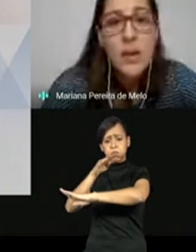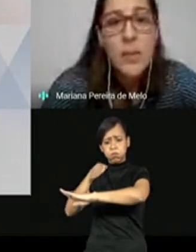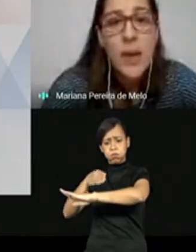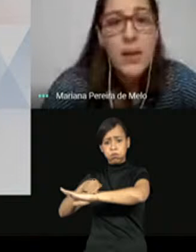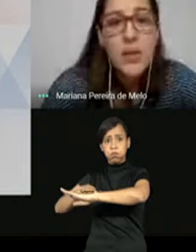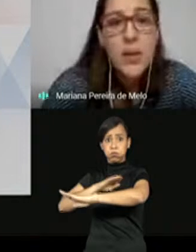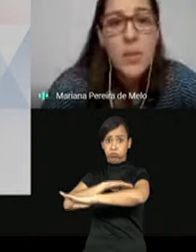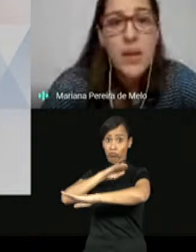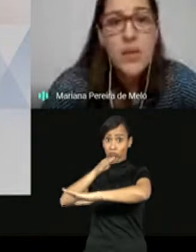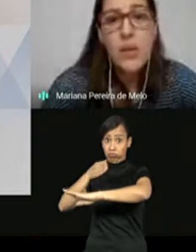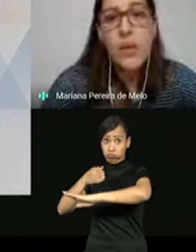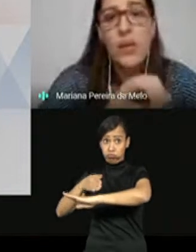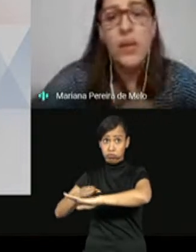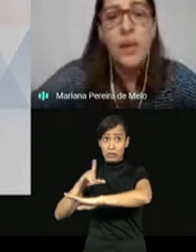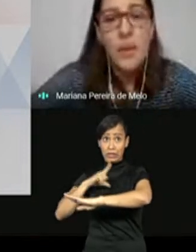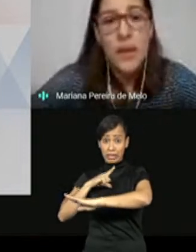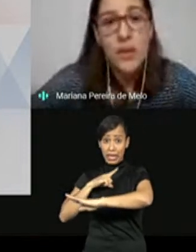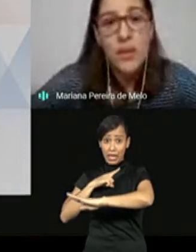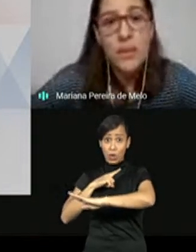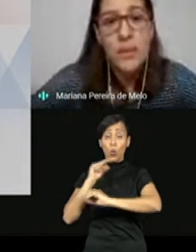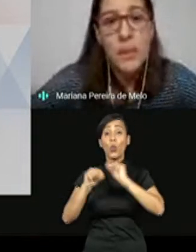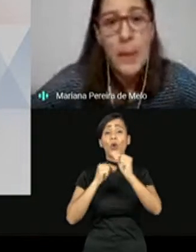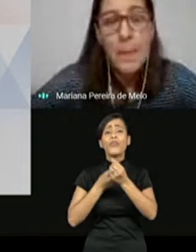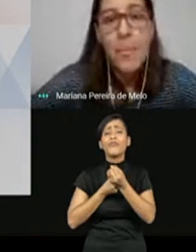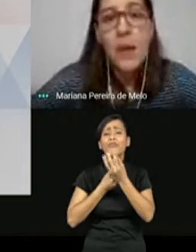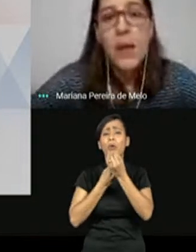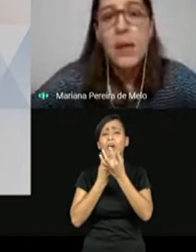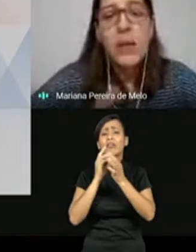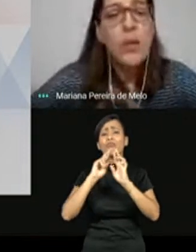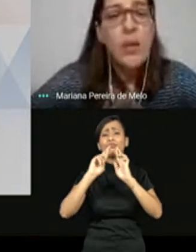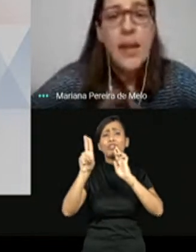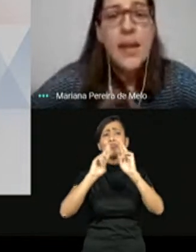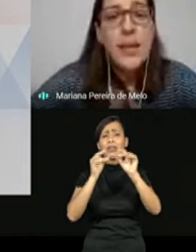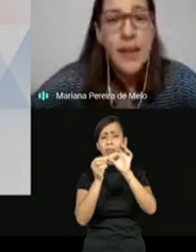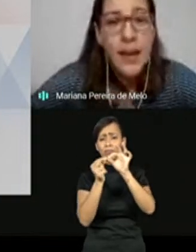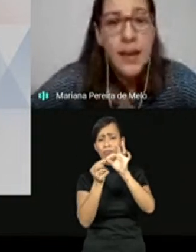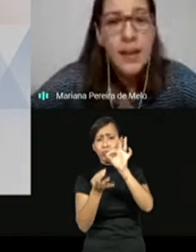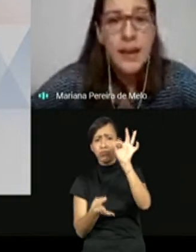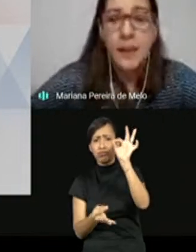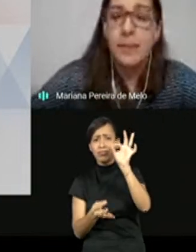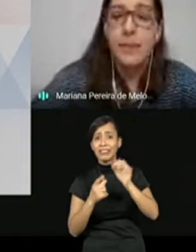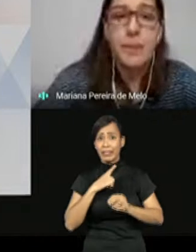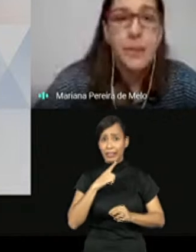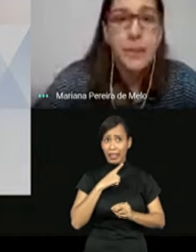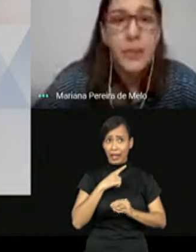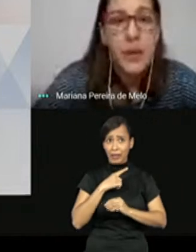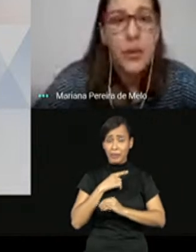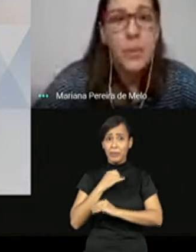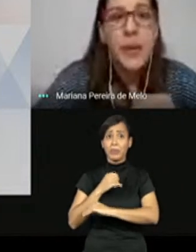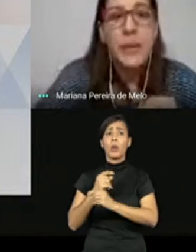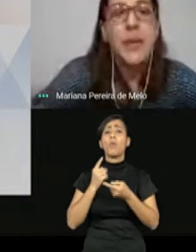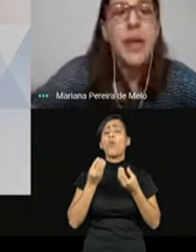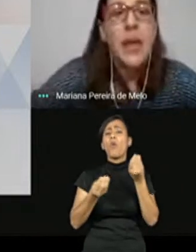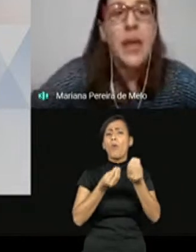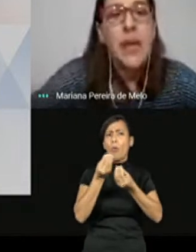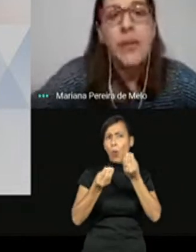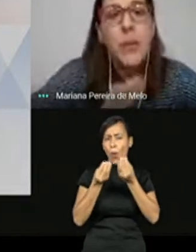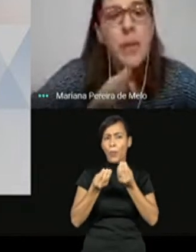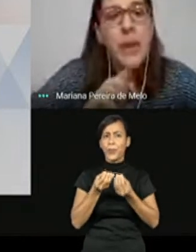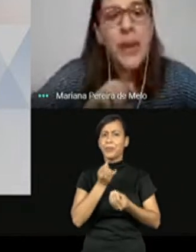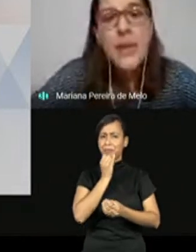dados, olha, eles estão mais dispersos ao redor da média. Tá? Então, qual é a ideia aqui?